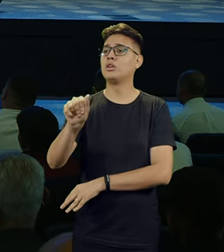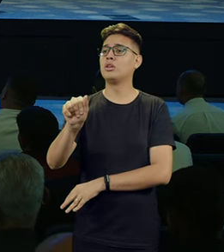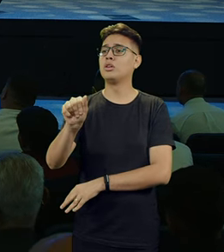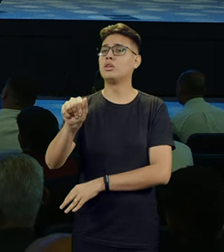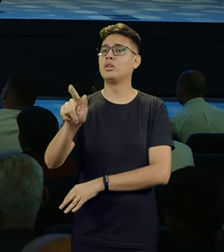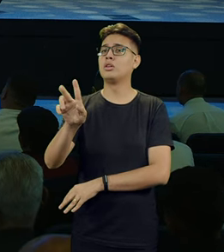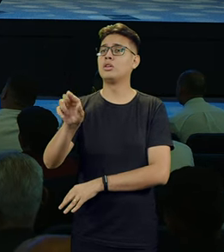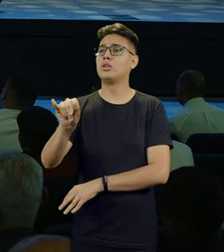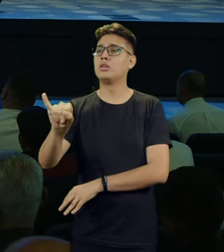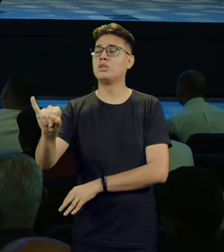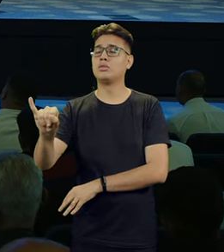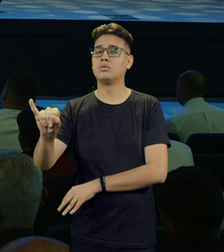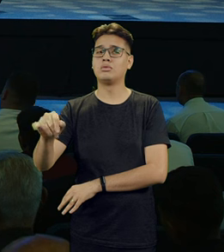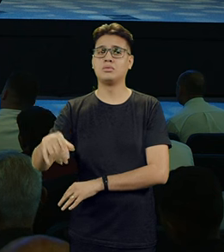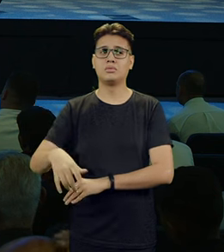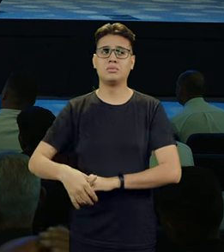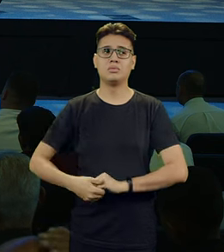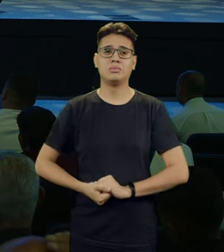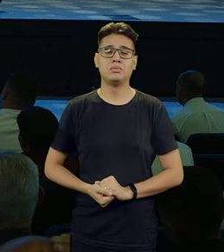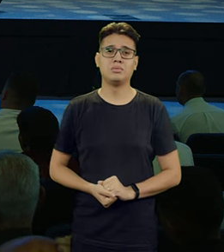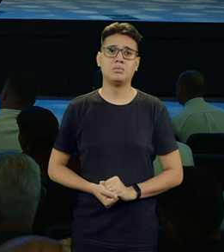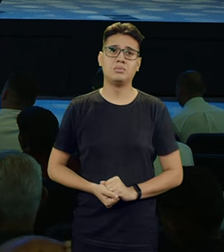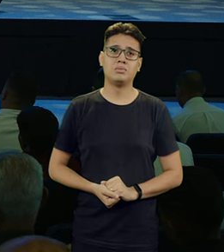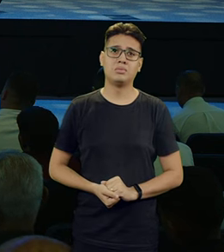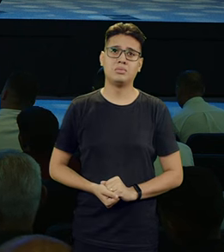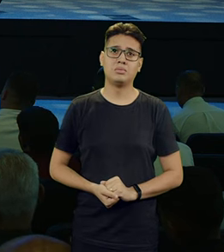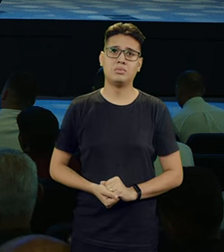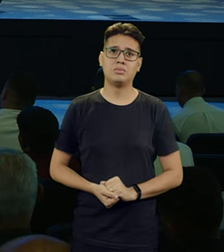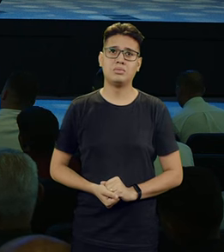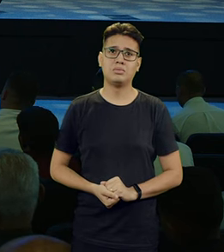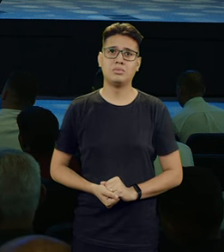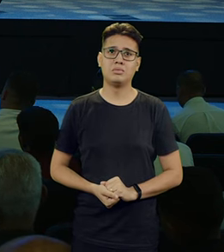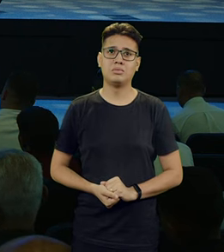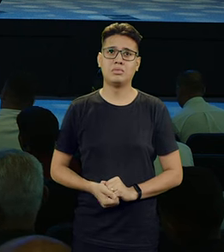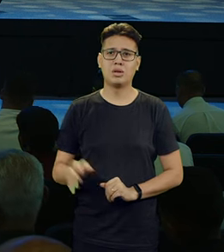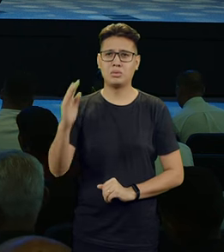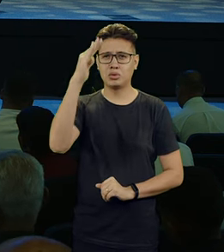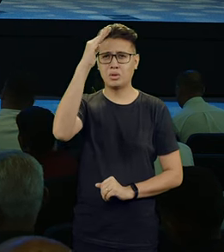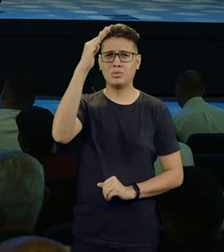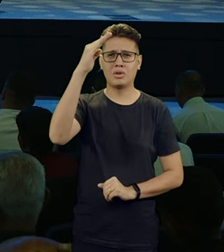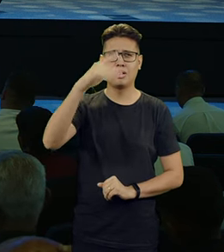Devido a alguns problemas de soldados, né? Soldados?